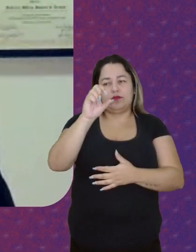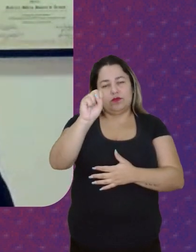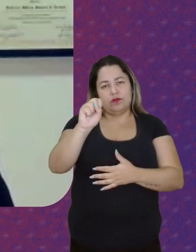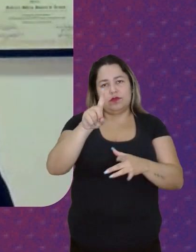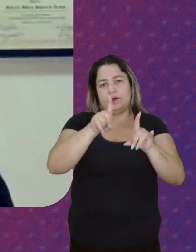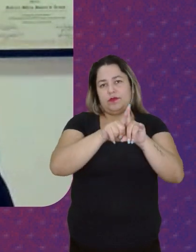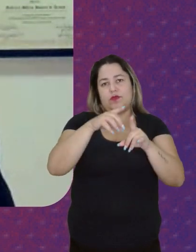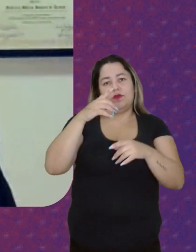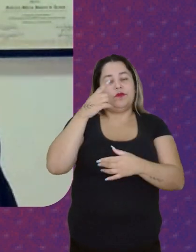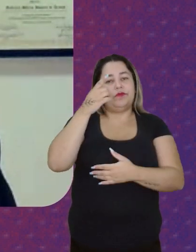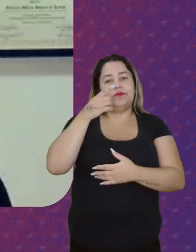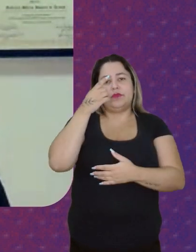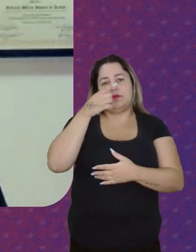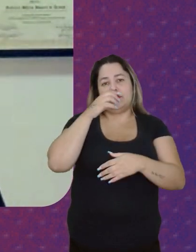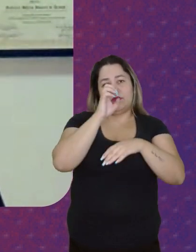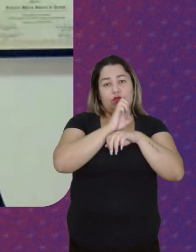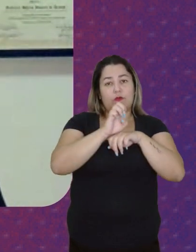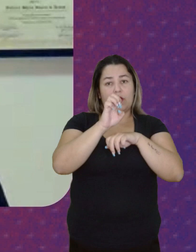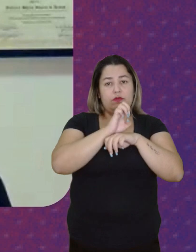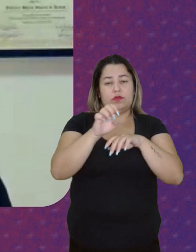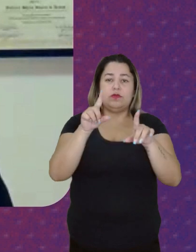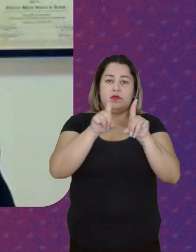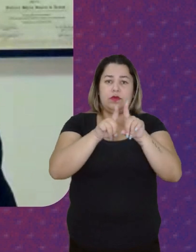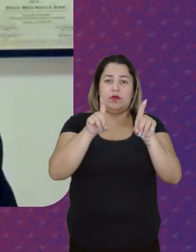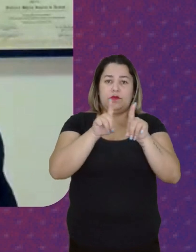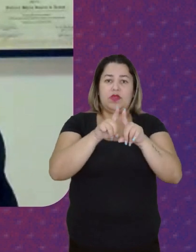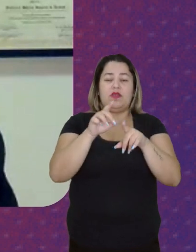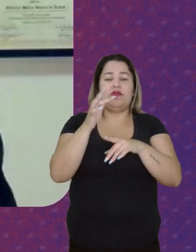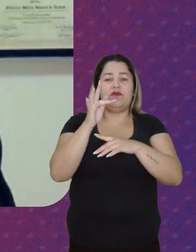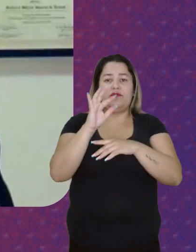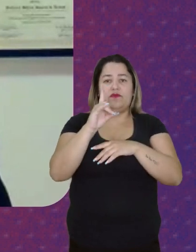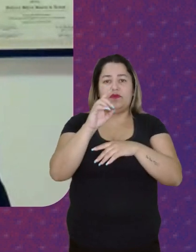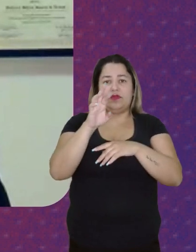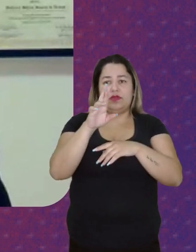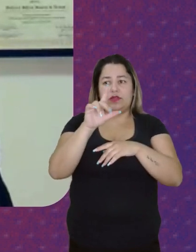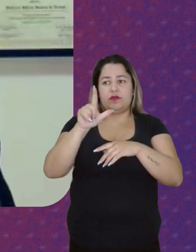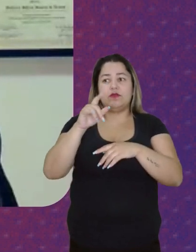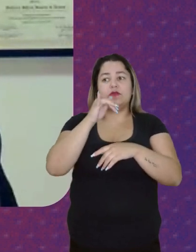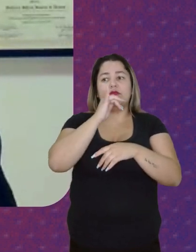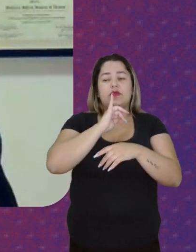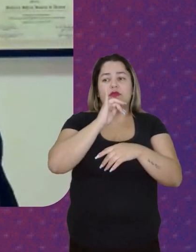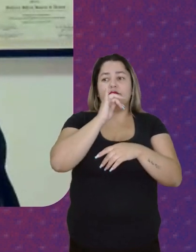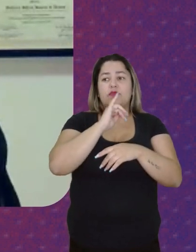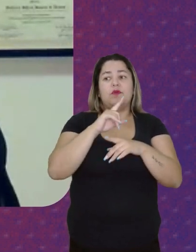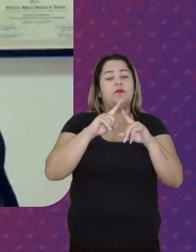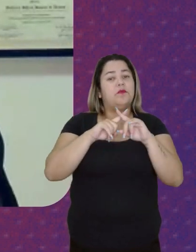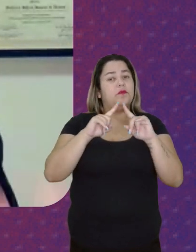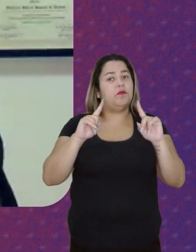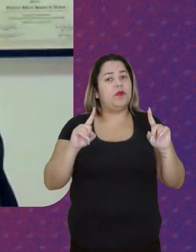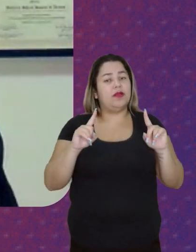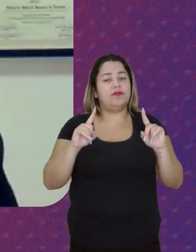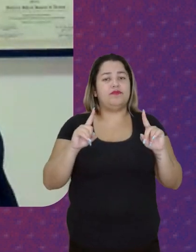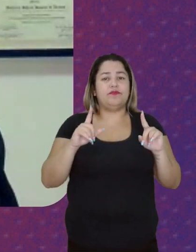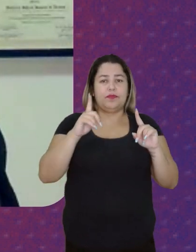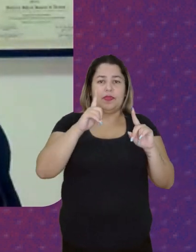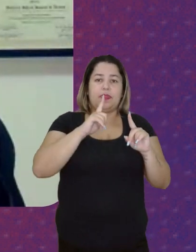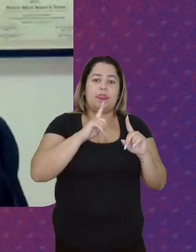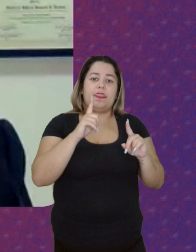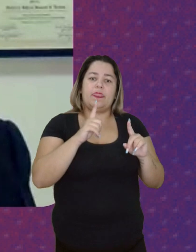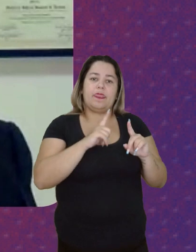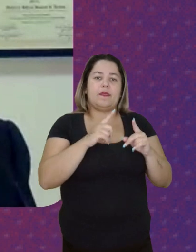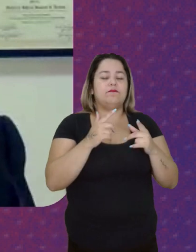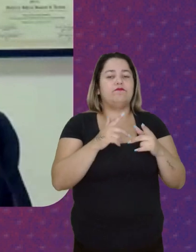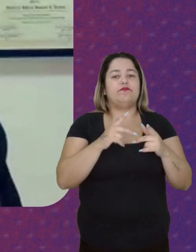para deputado estadual, ou candidatas a deputada federal, por exemplo. Mas esse tipo de